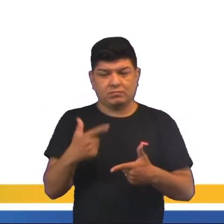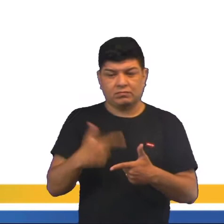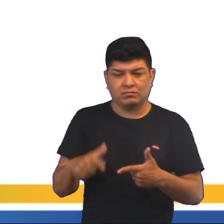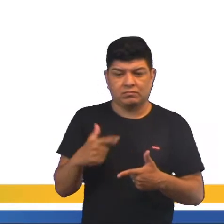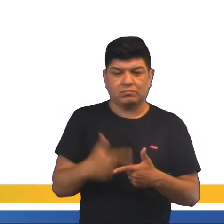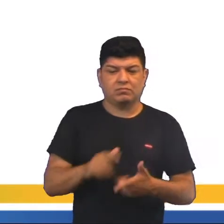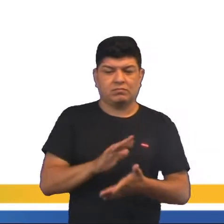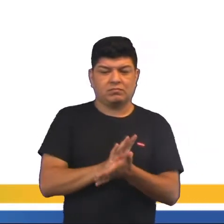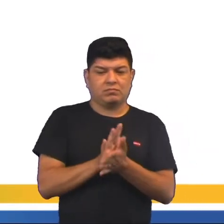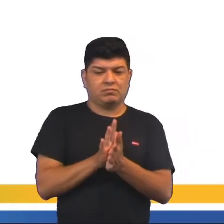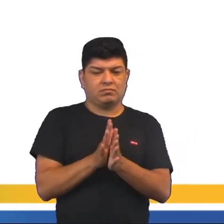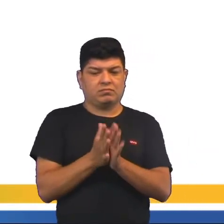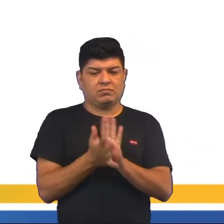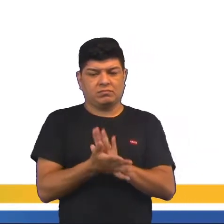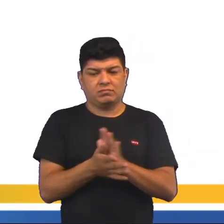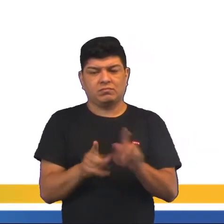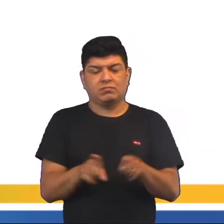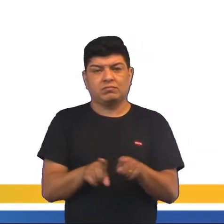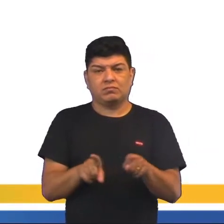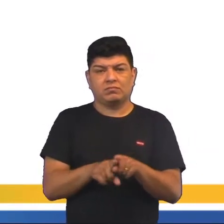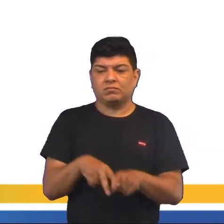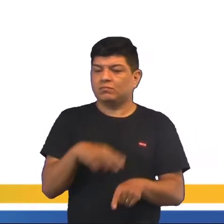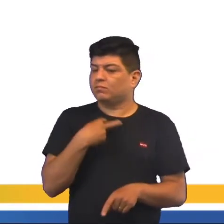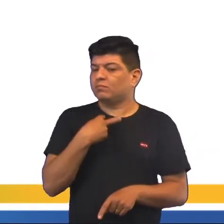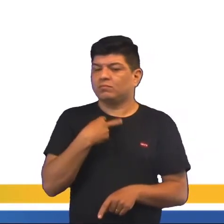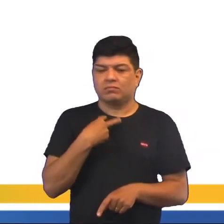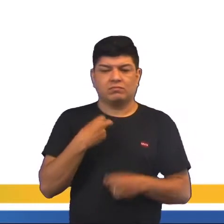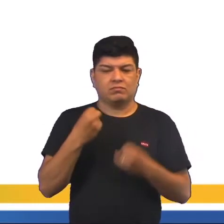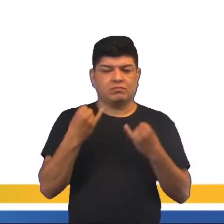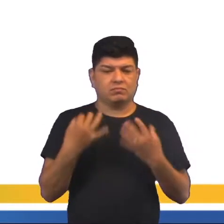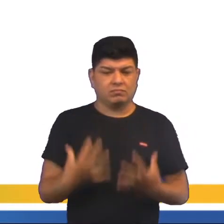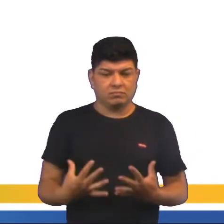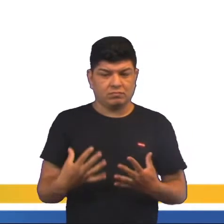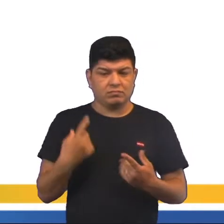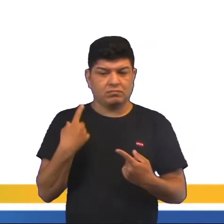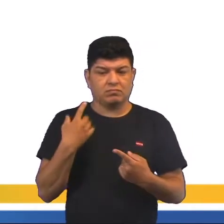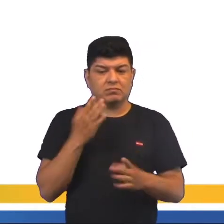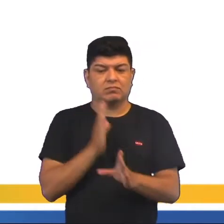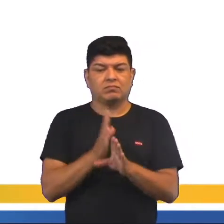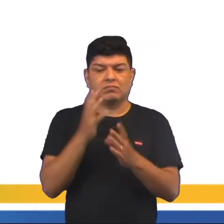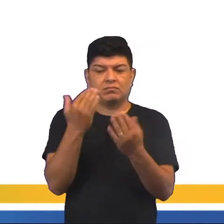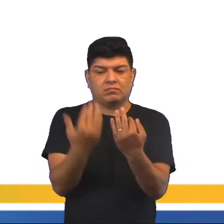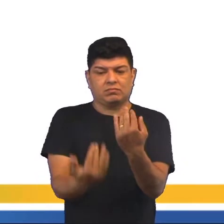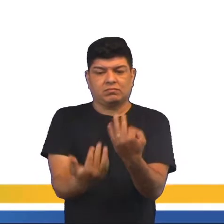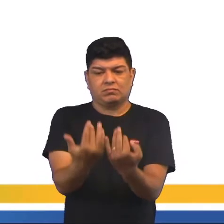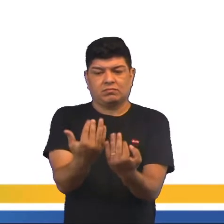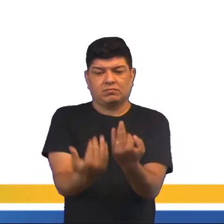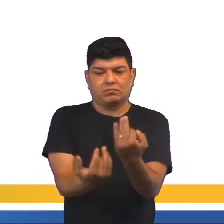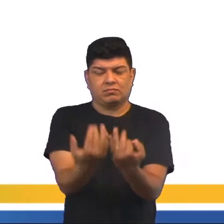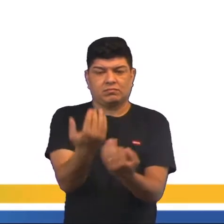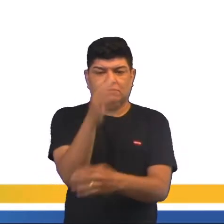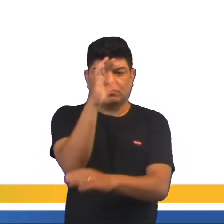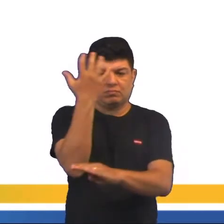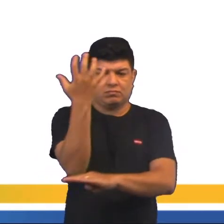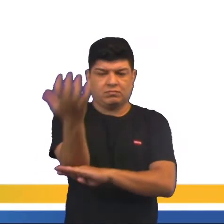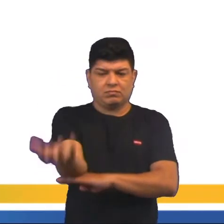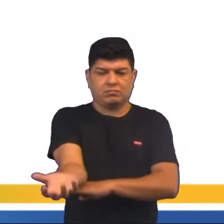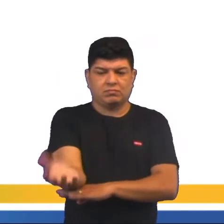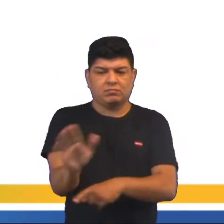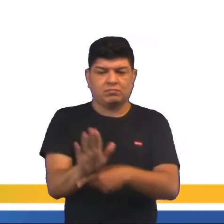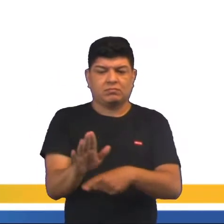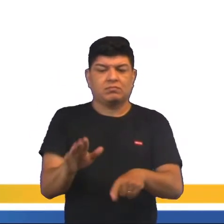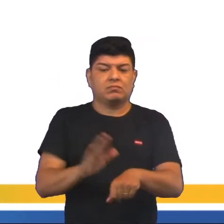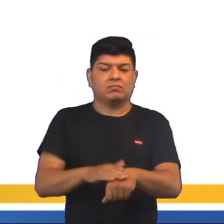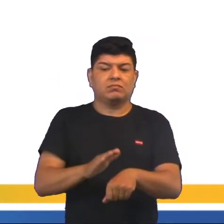de degradação ambiental, né? A gente não pode deixar de falar sobre isso. As queimadas, desmatamento, têm